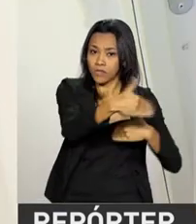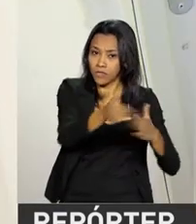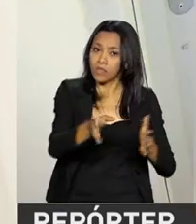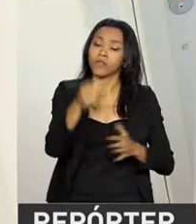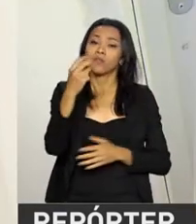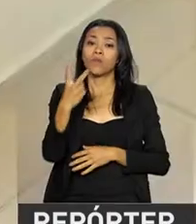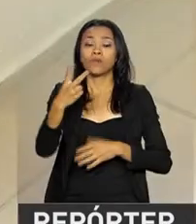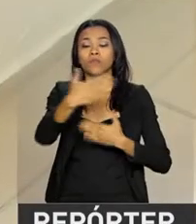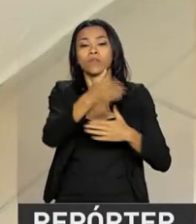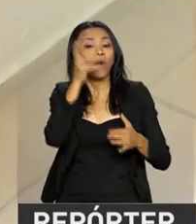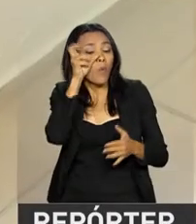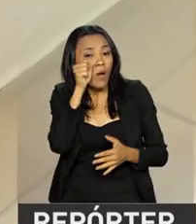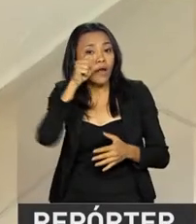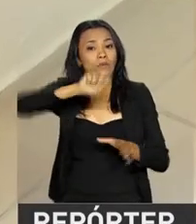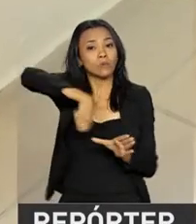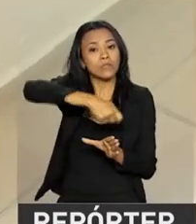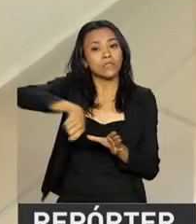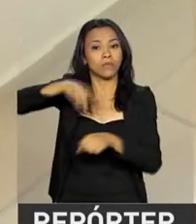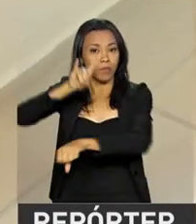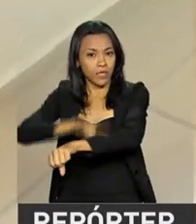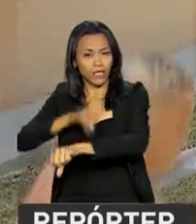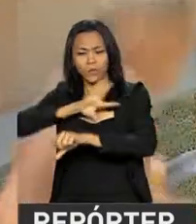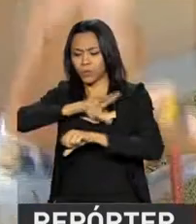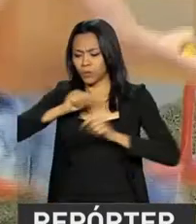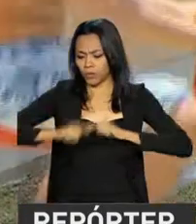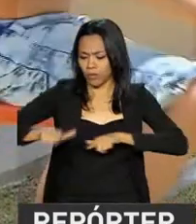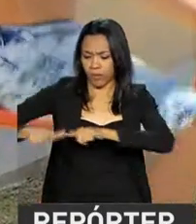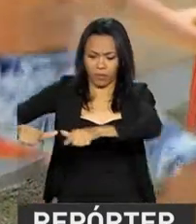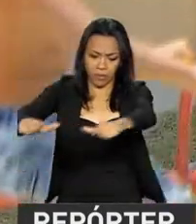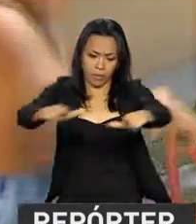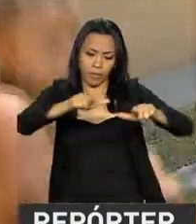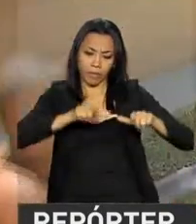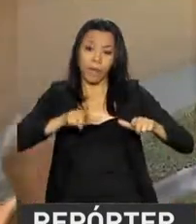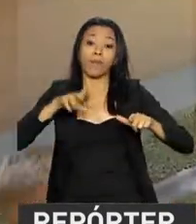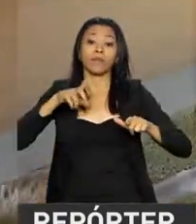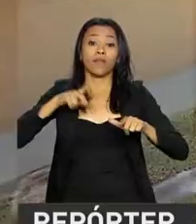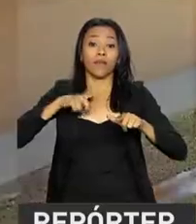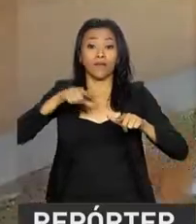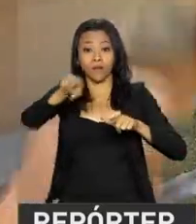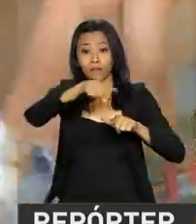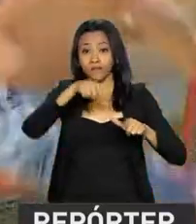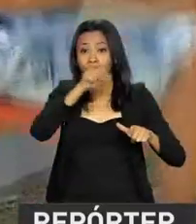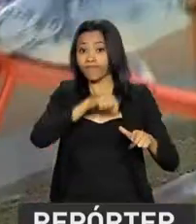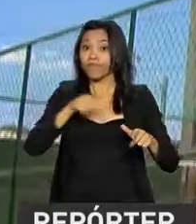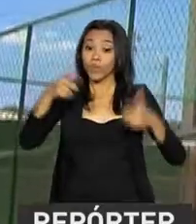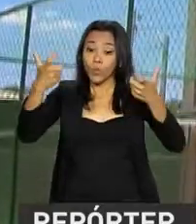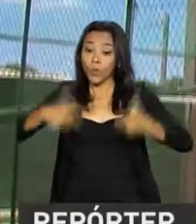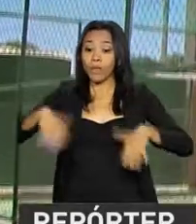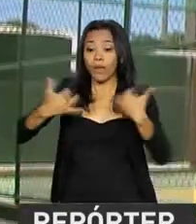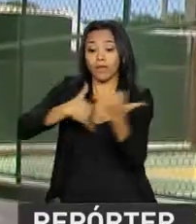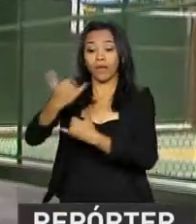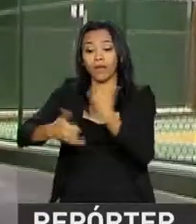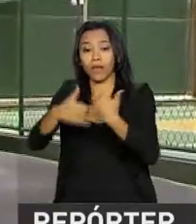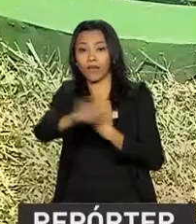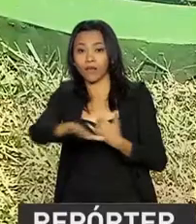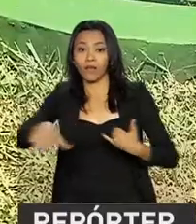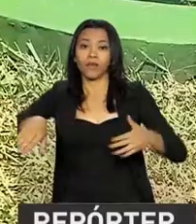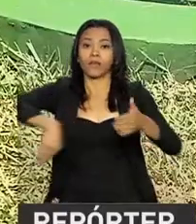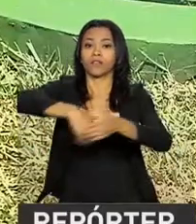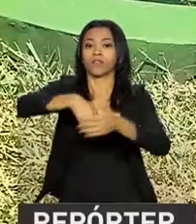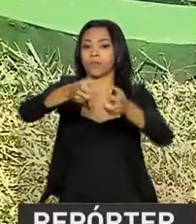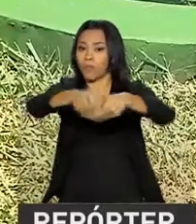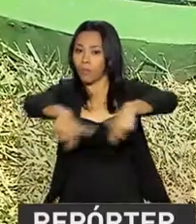e banheiro tudo revestido em cerâmica os condomínios contam ainda com parque infantil quadra de esportes